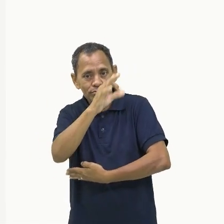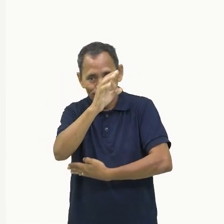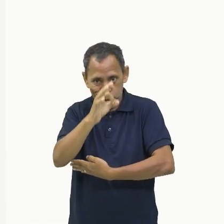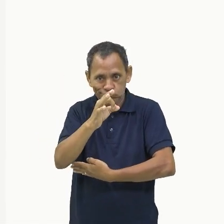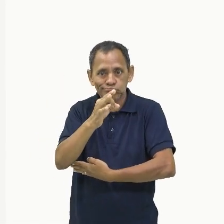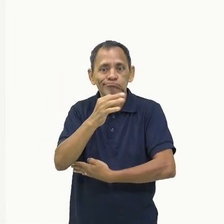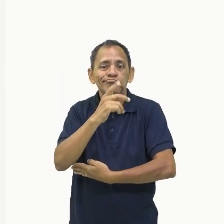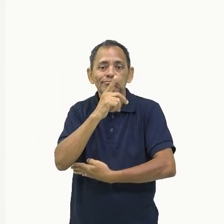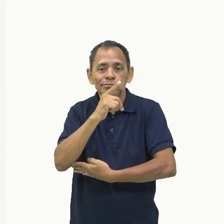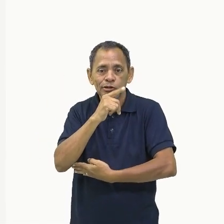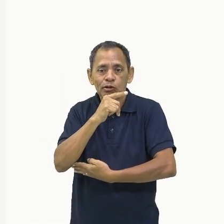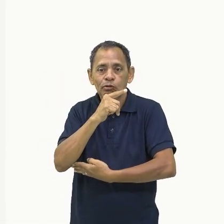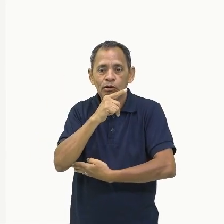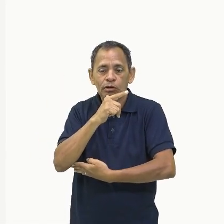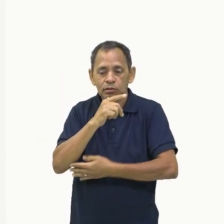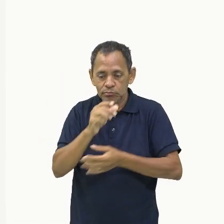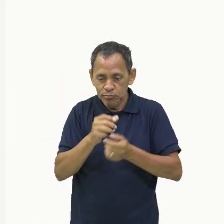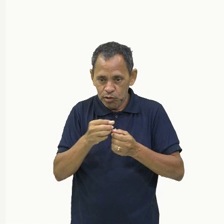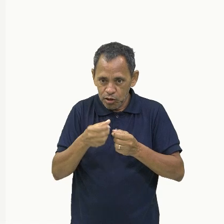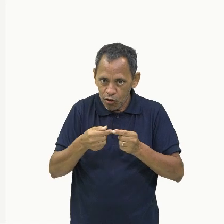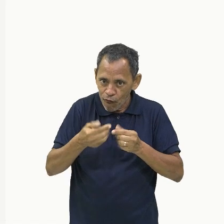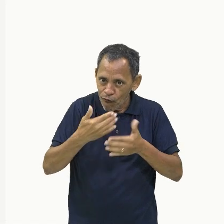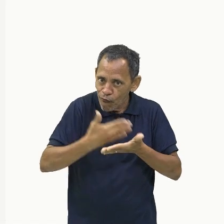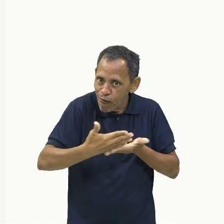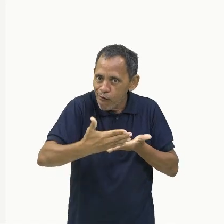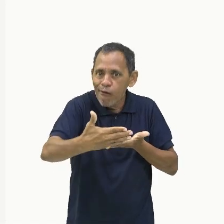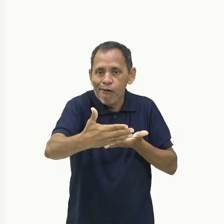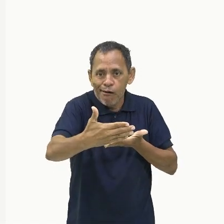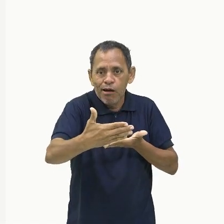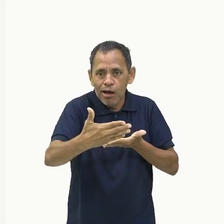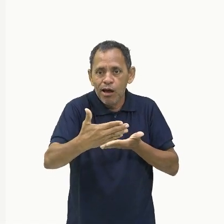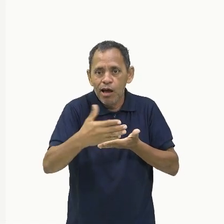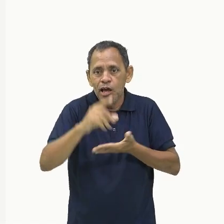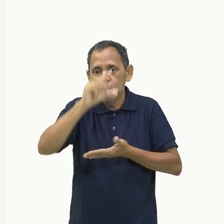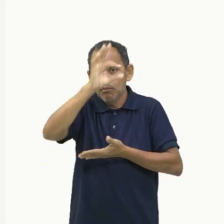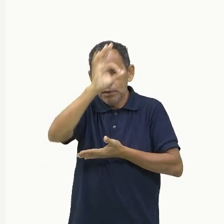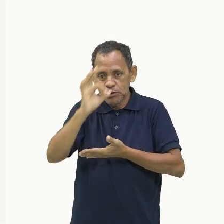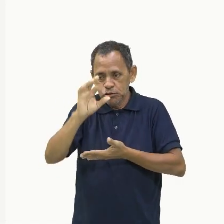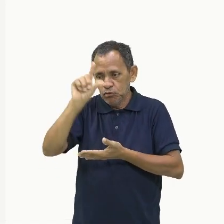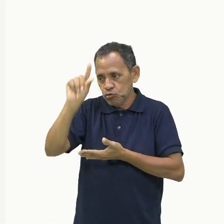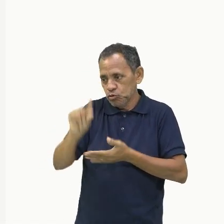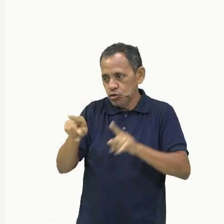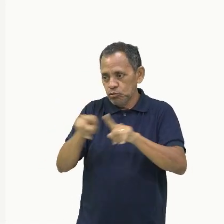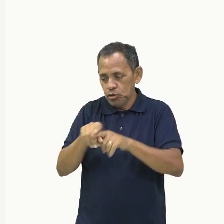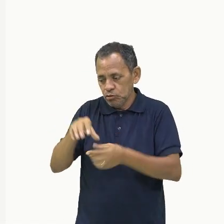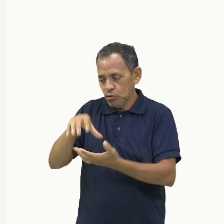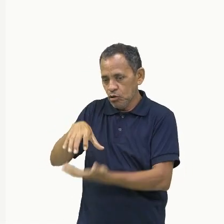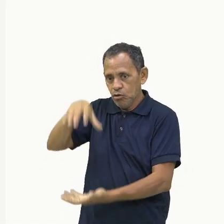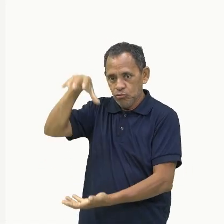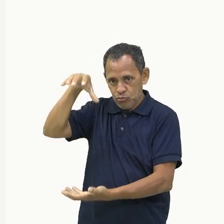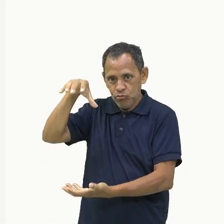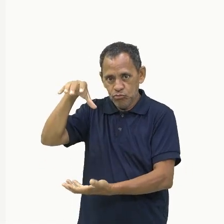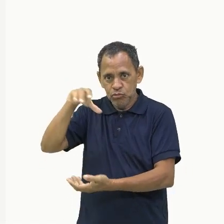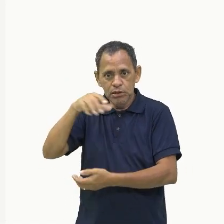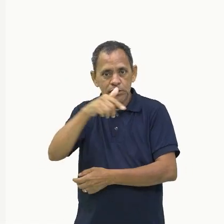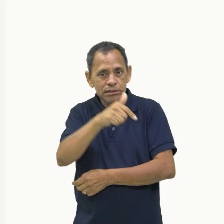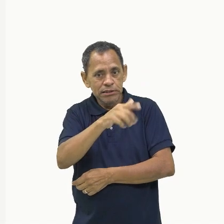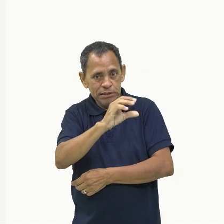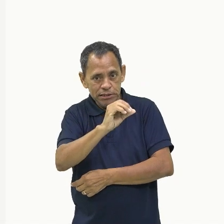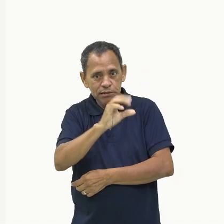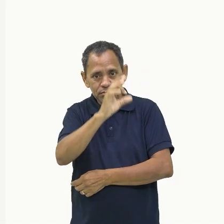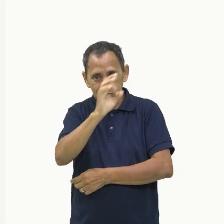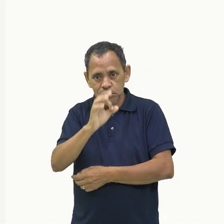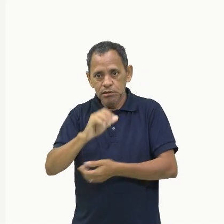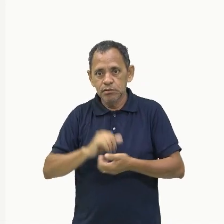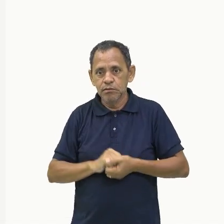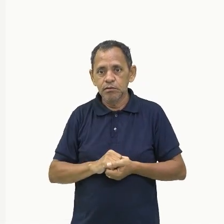E ao longo da nossa vida, essa porcentagem vai diminuindo. Num adulto, em média, 60%. E quando a gente vai